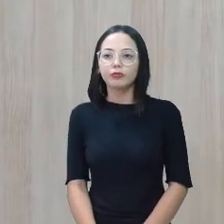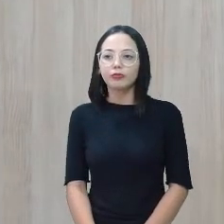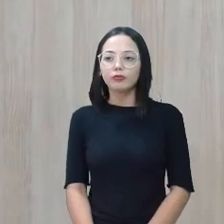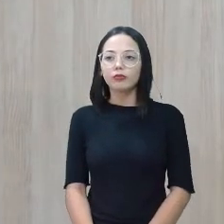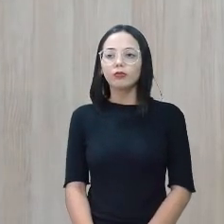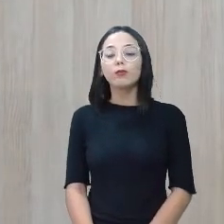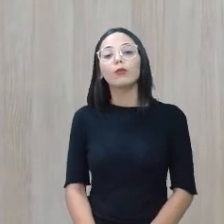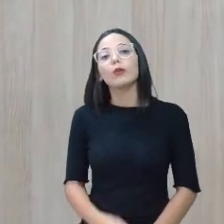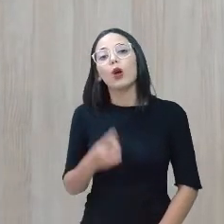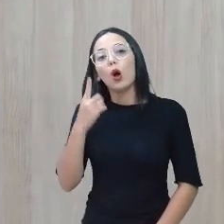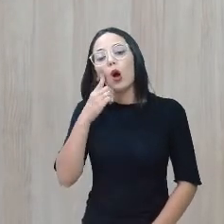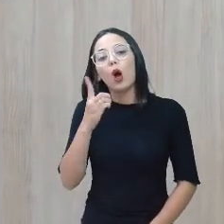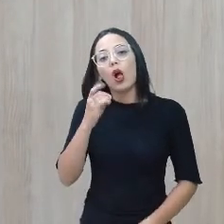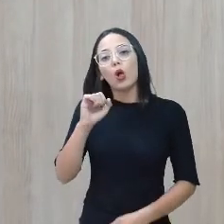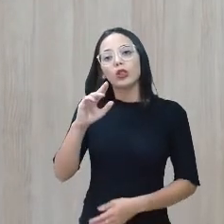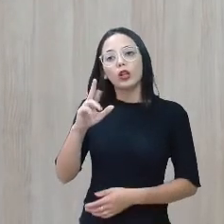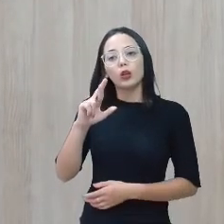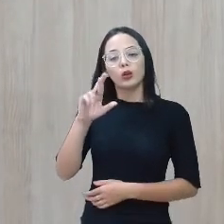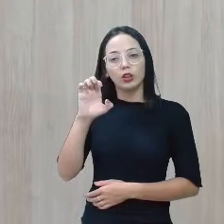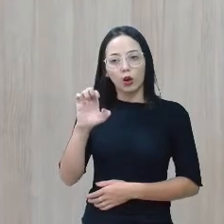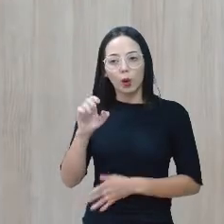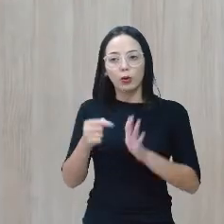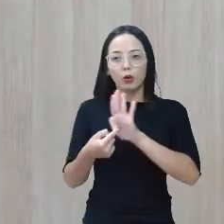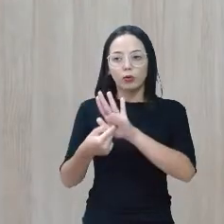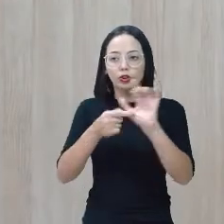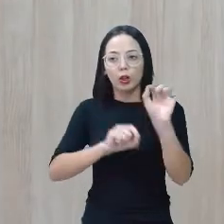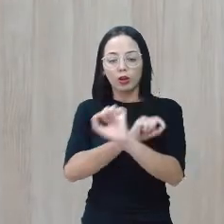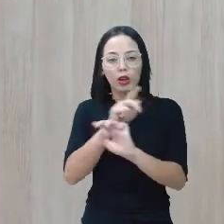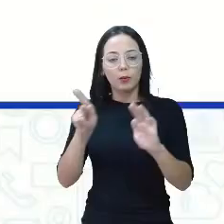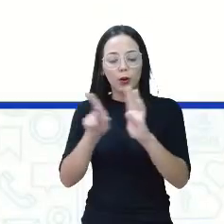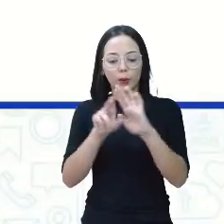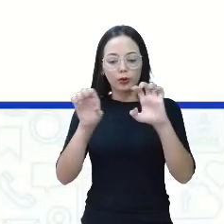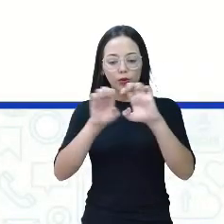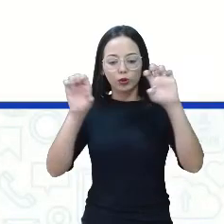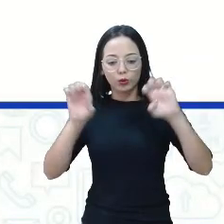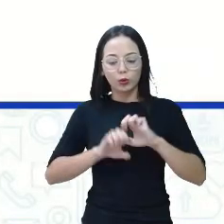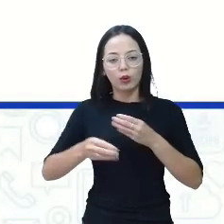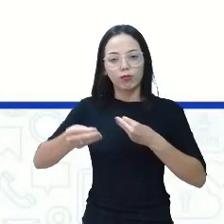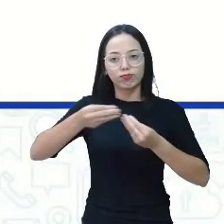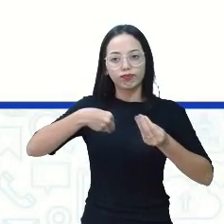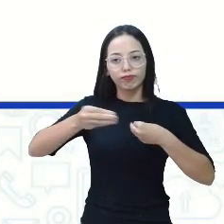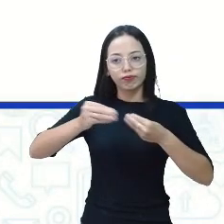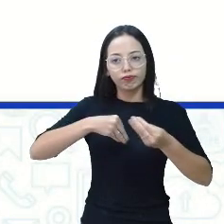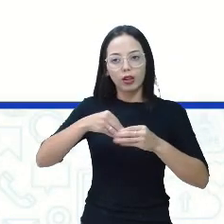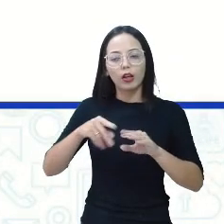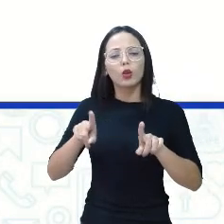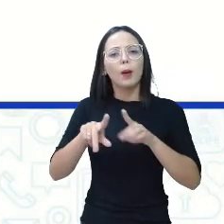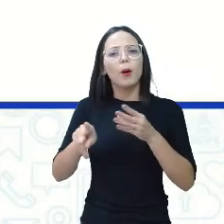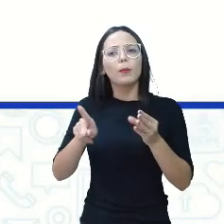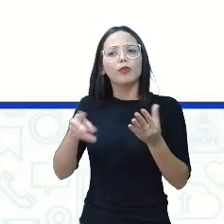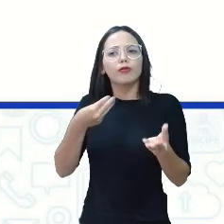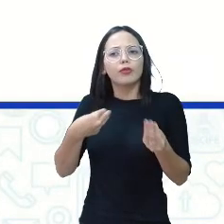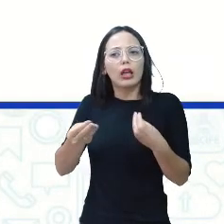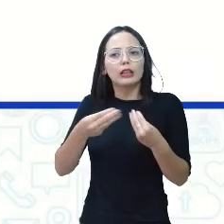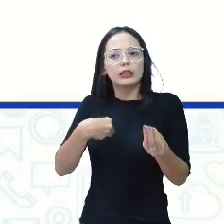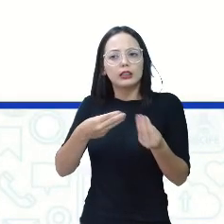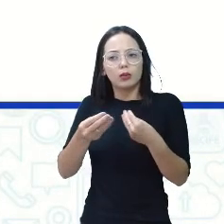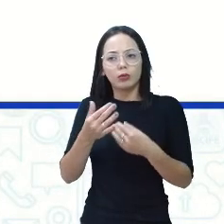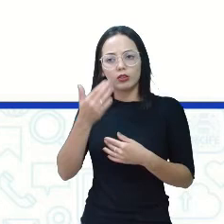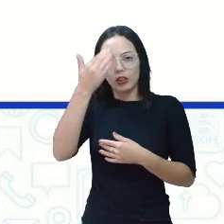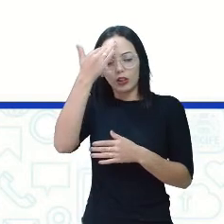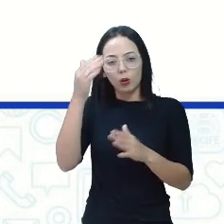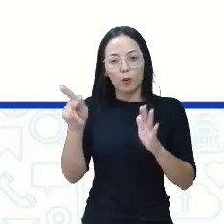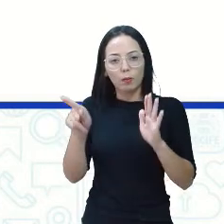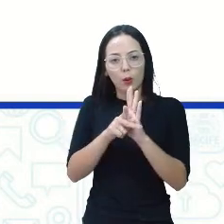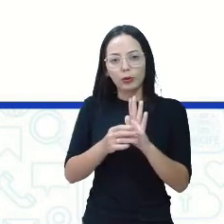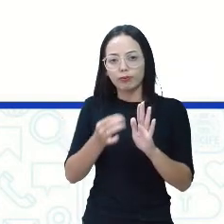O DIU de cobre, não é esse que eu mostrei a vocês, é uma estrutura de plástico, ele é flexível, possui